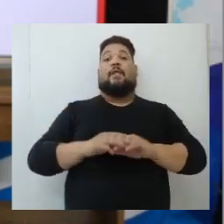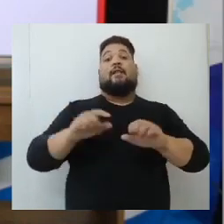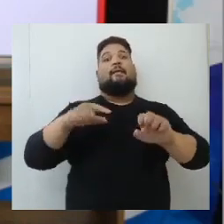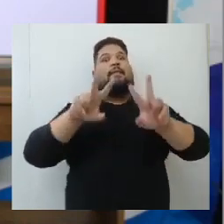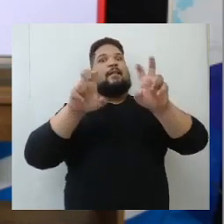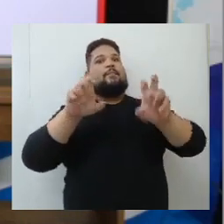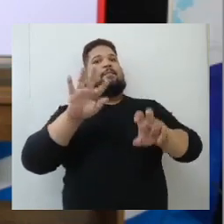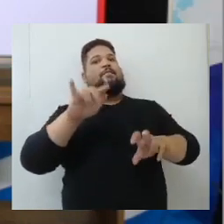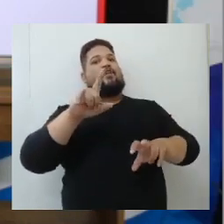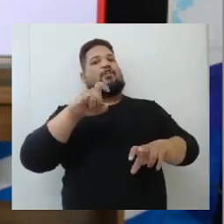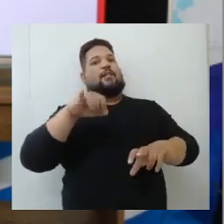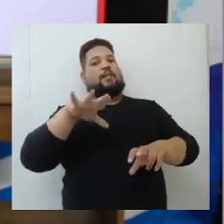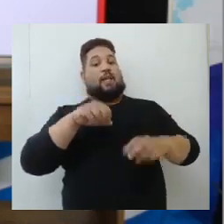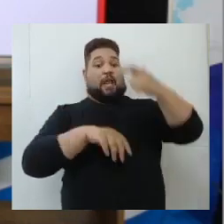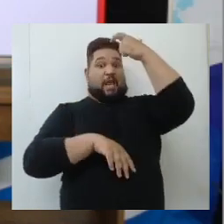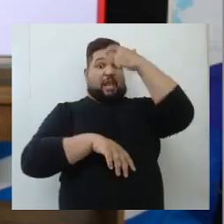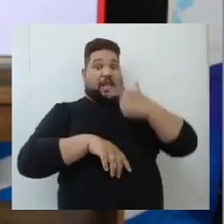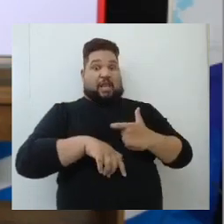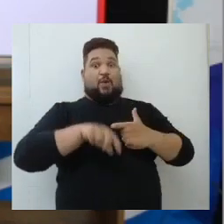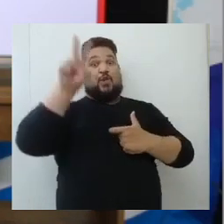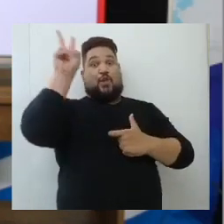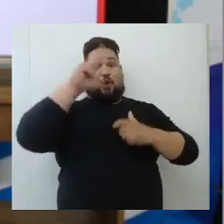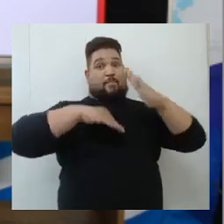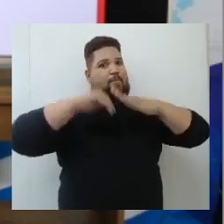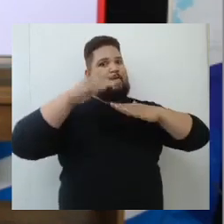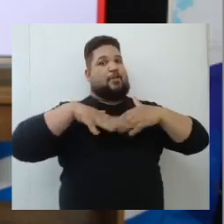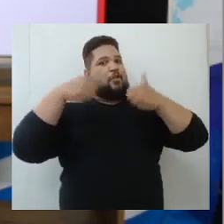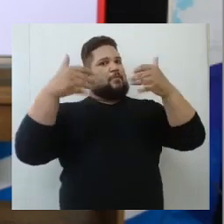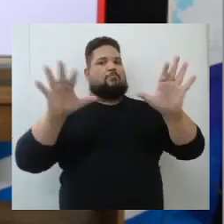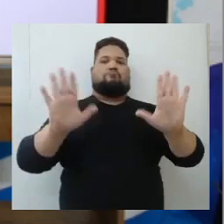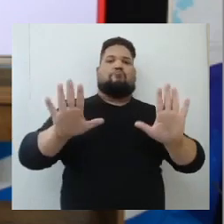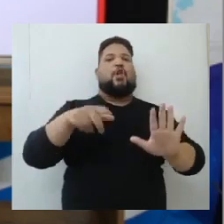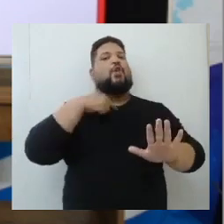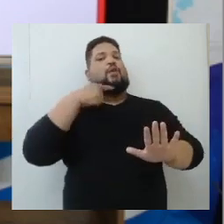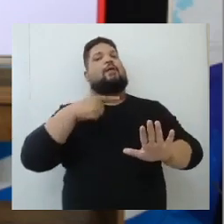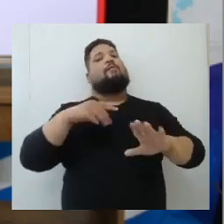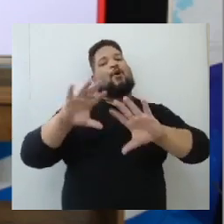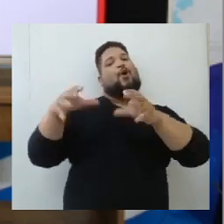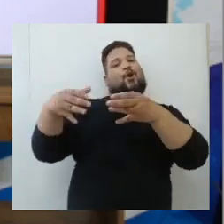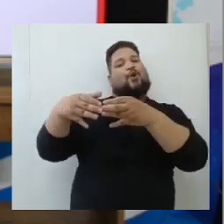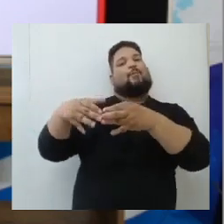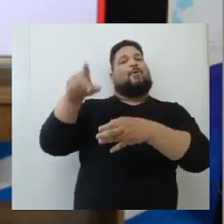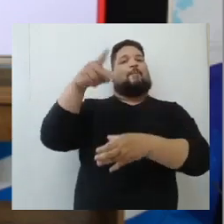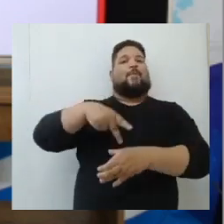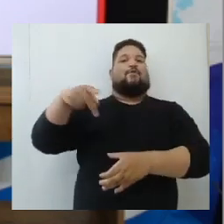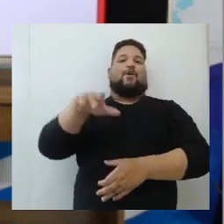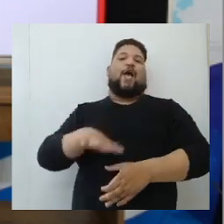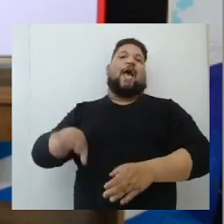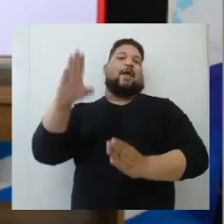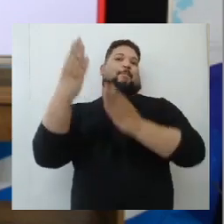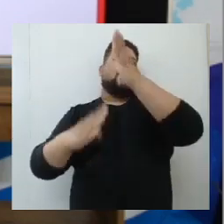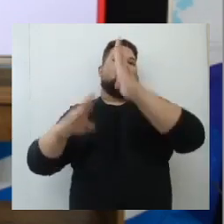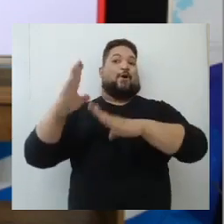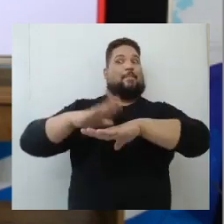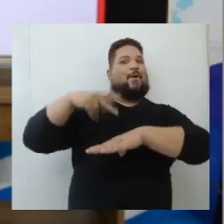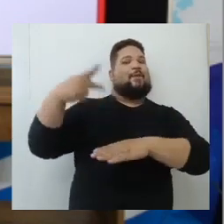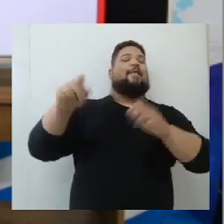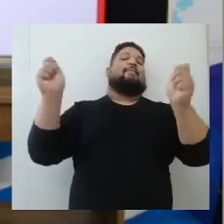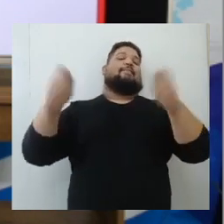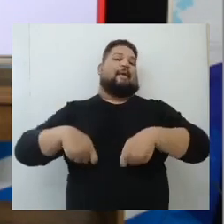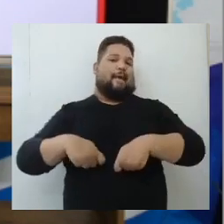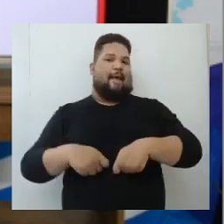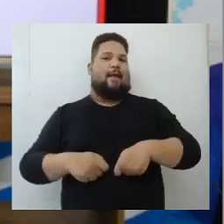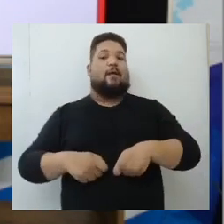a mim, como historiador, tratá-las. Isso eu deixo para os professores, principalmente de biologia,